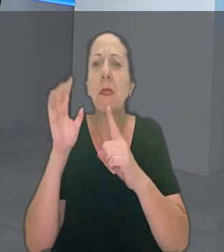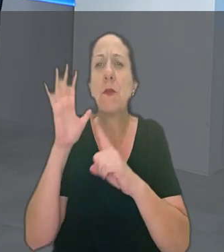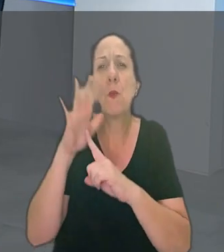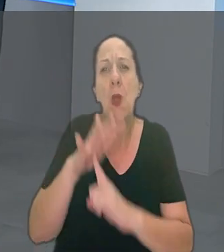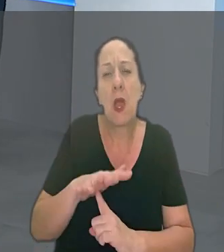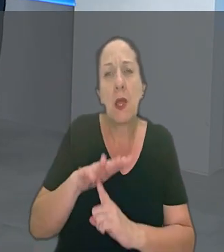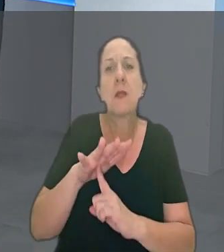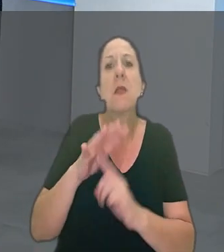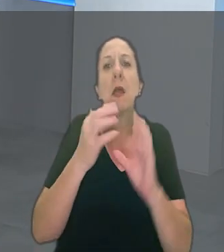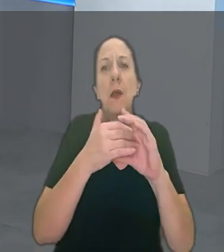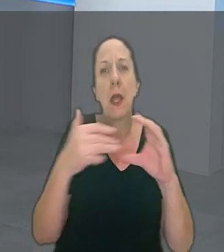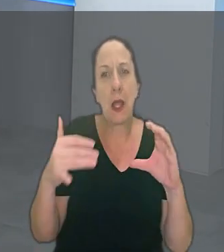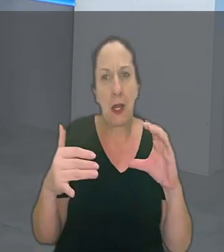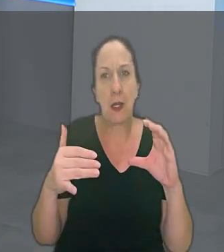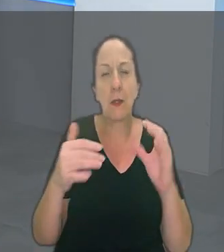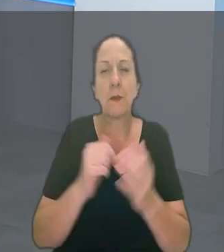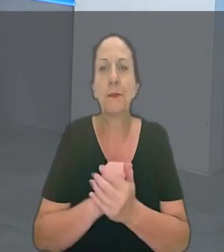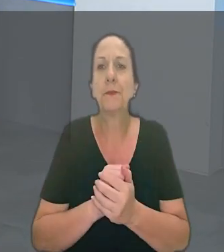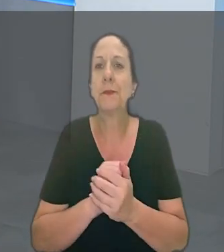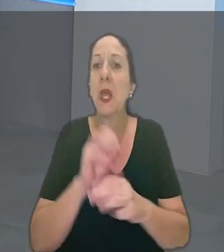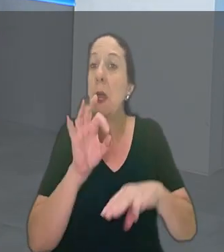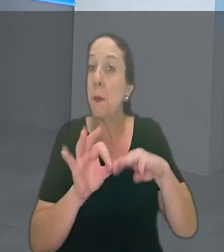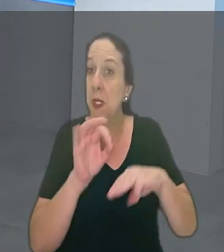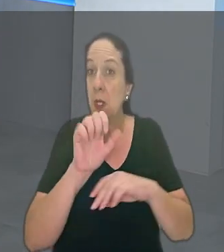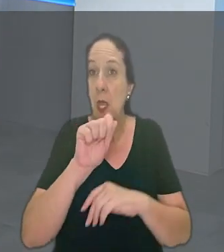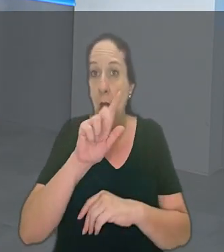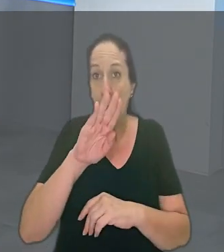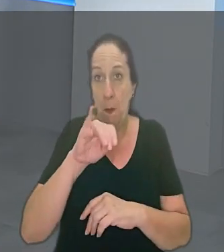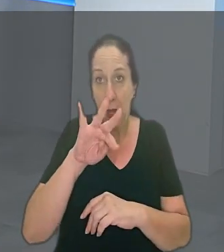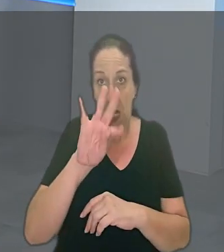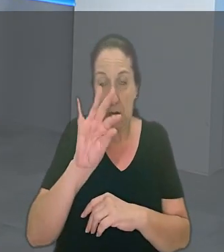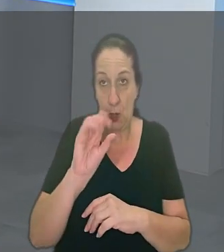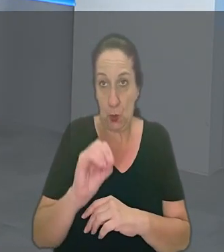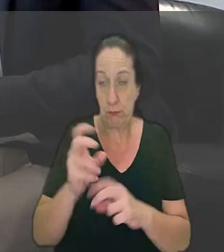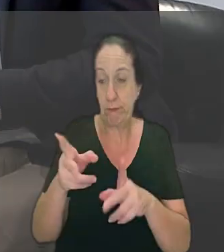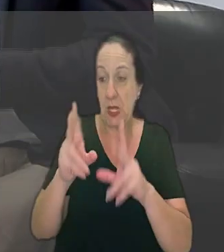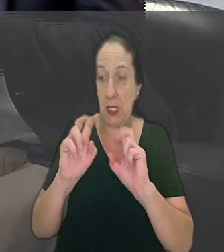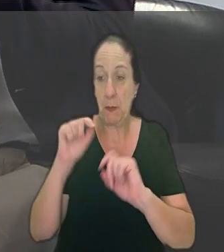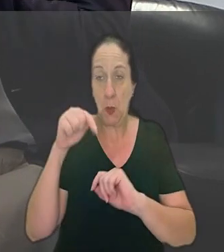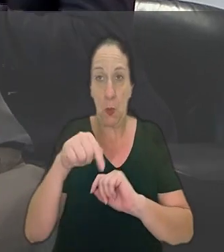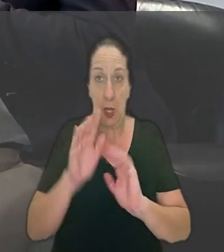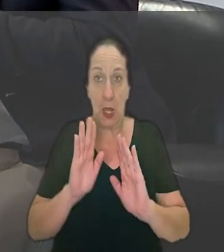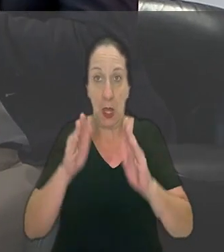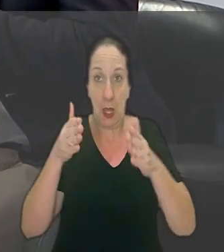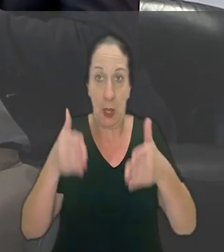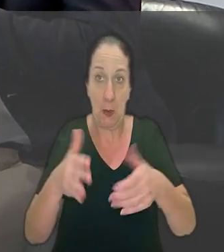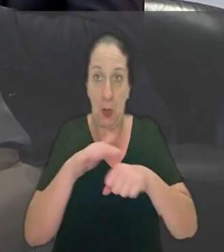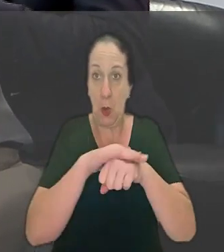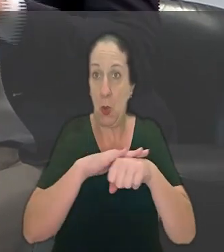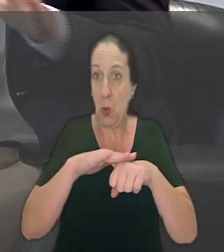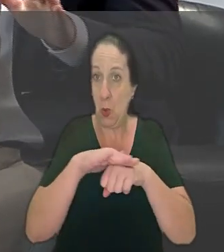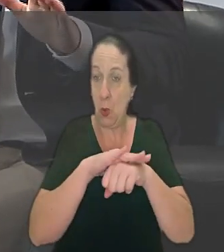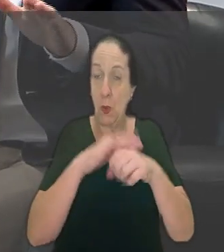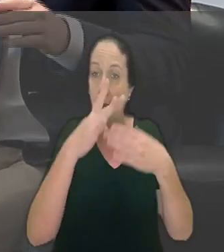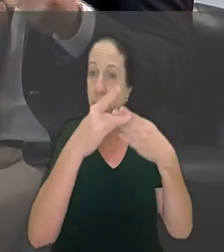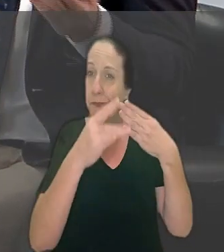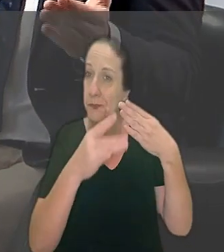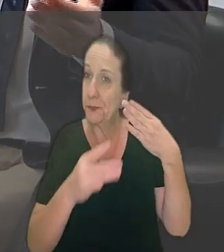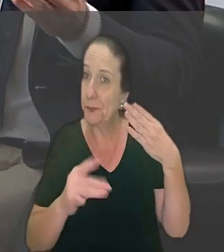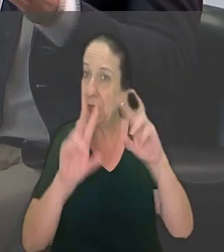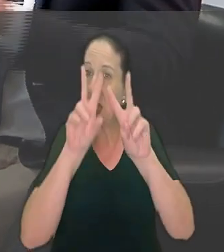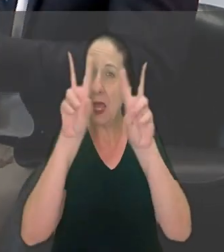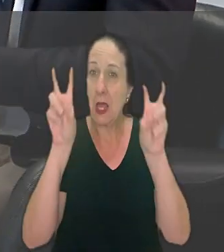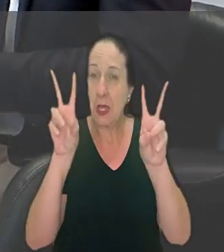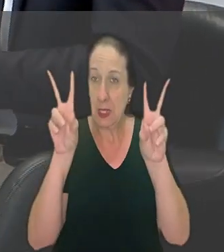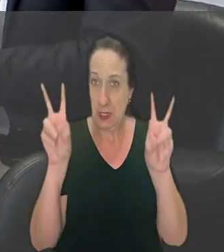é caracterizado. Vamos ver. O ministro Alberto Balazeiro nos recebeu aqui no gabinete dele para uma conversa mais